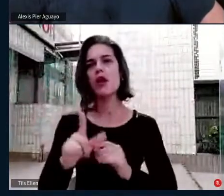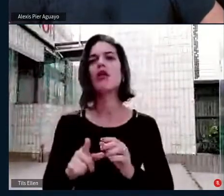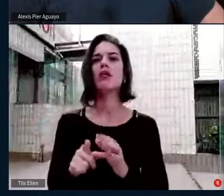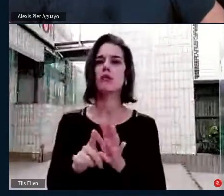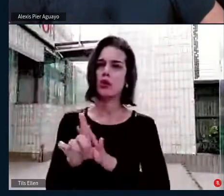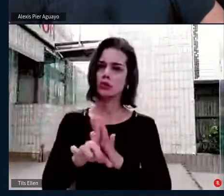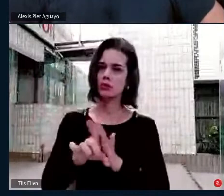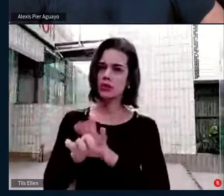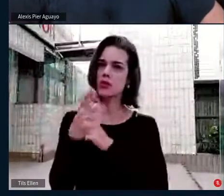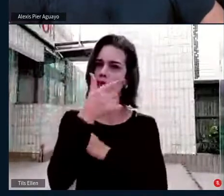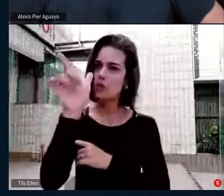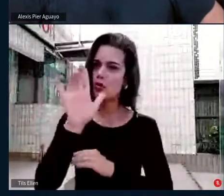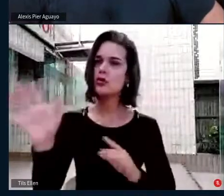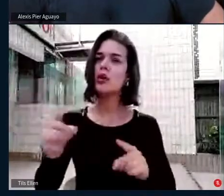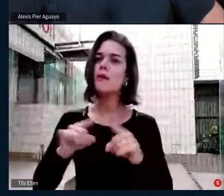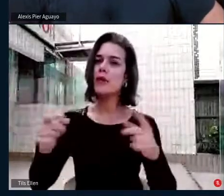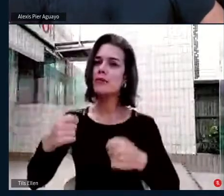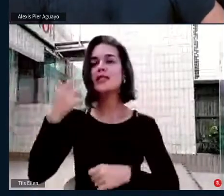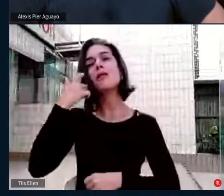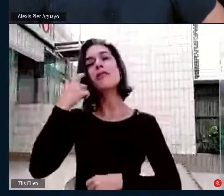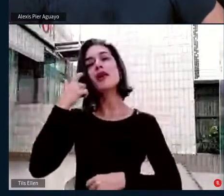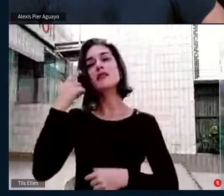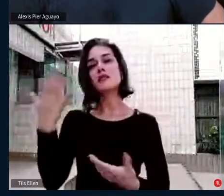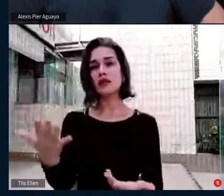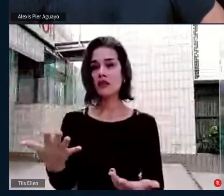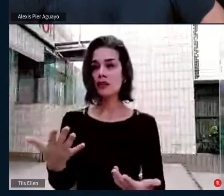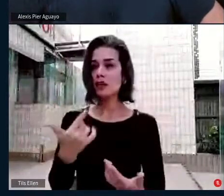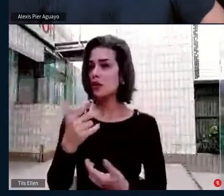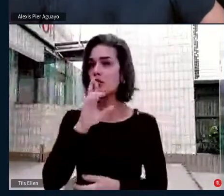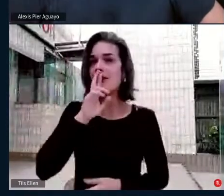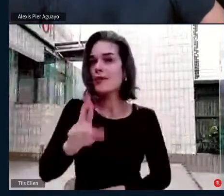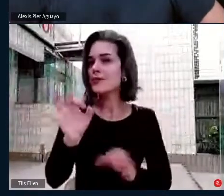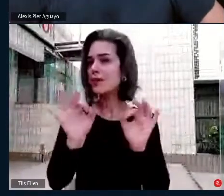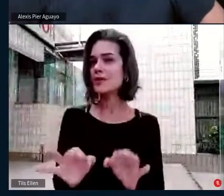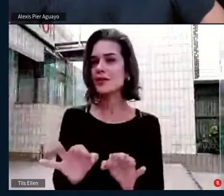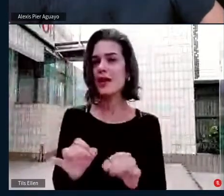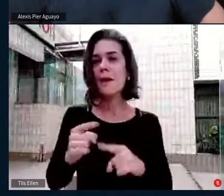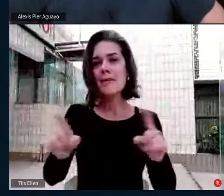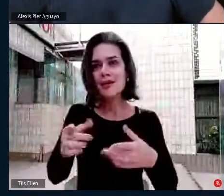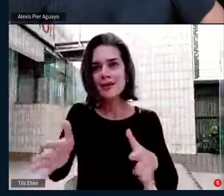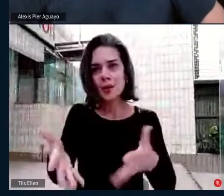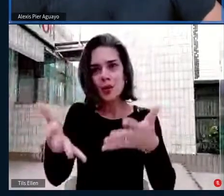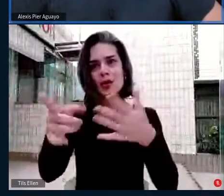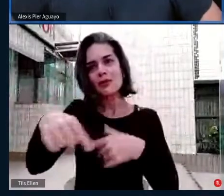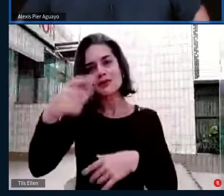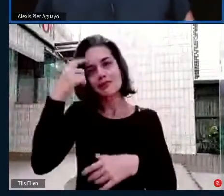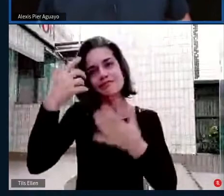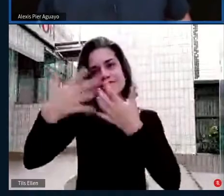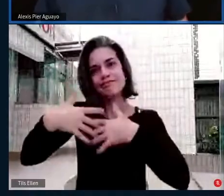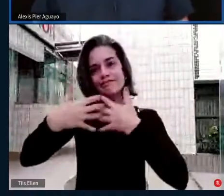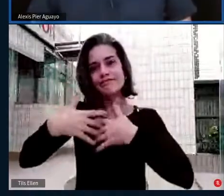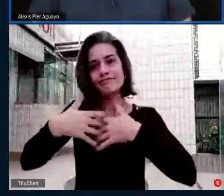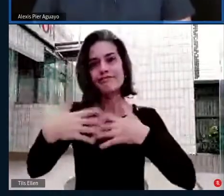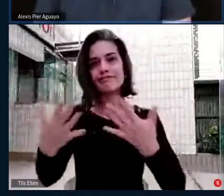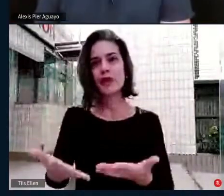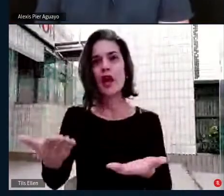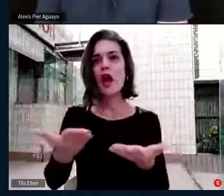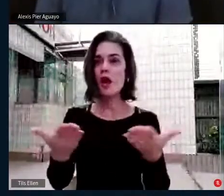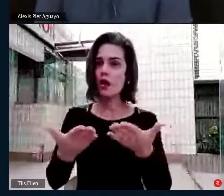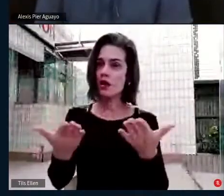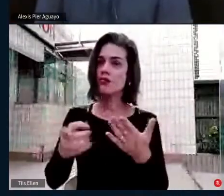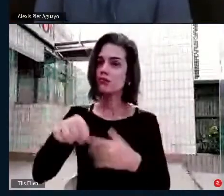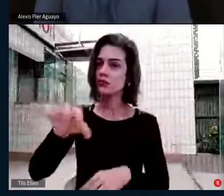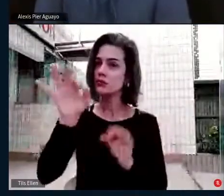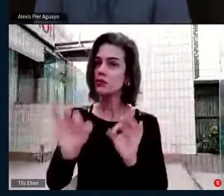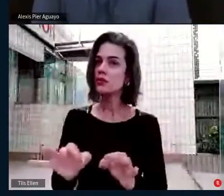enfim, só para pensar mesmo, não tenho resposta não, é só para te provocar para pensar. Agora, eu acho que aí você tem